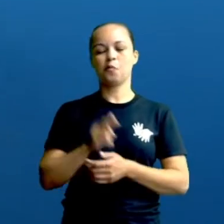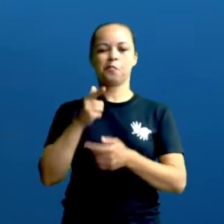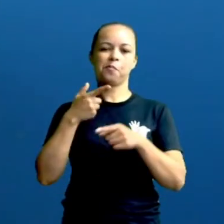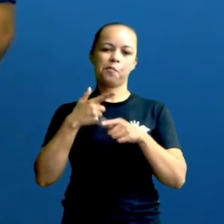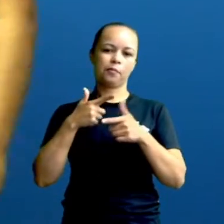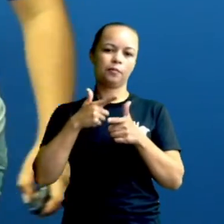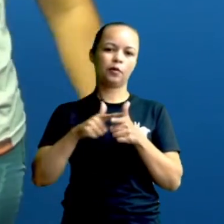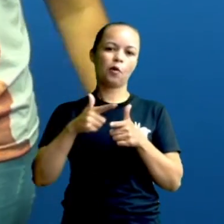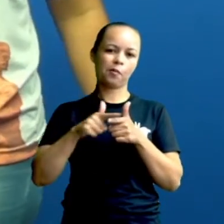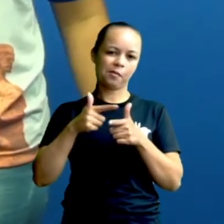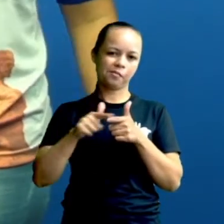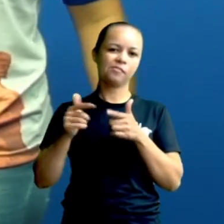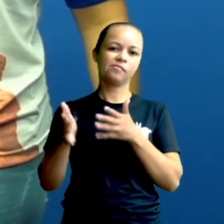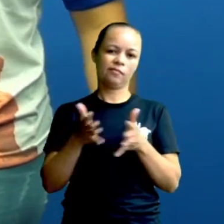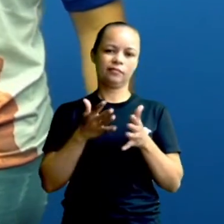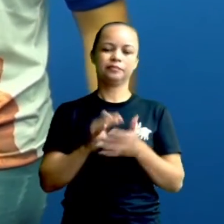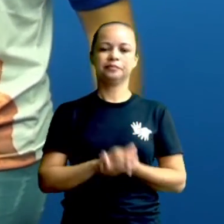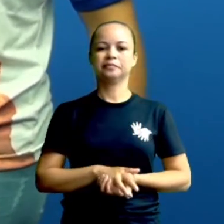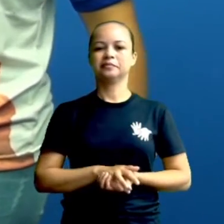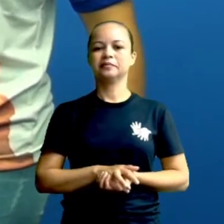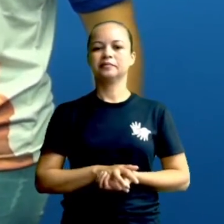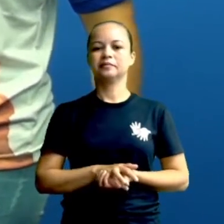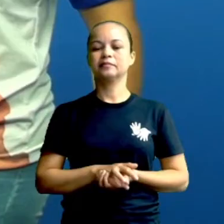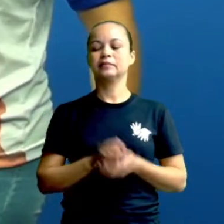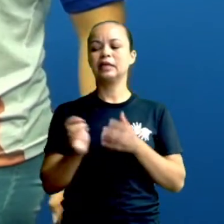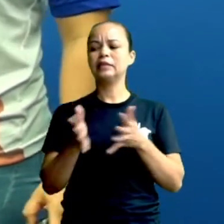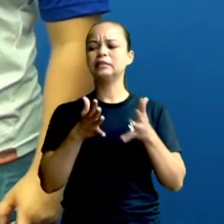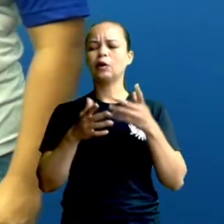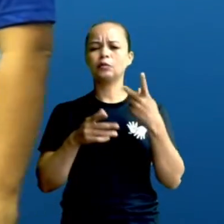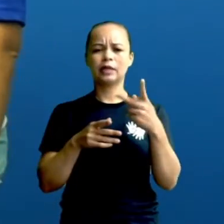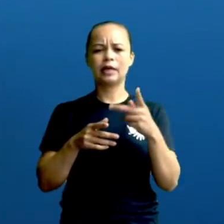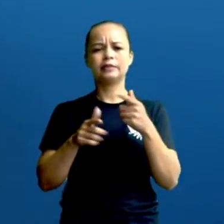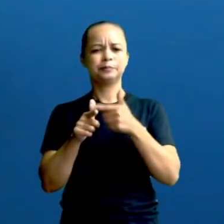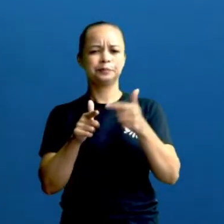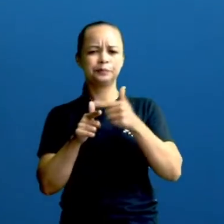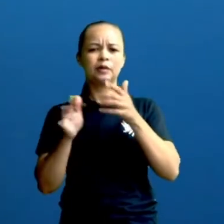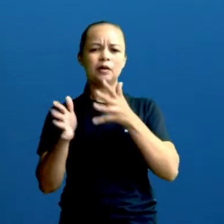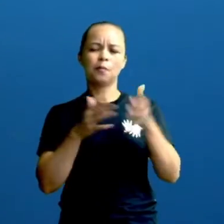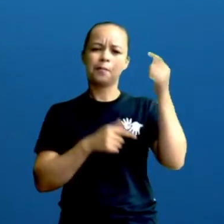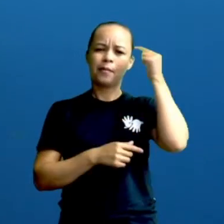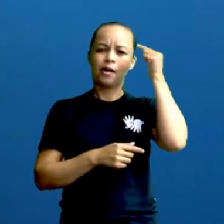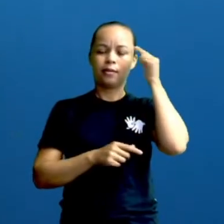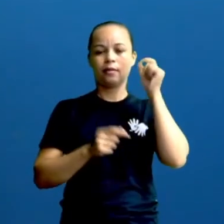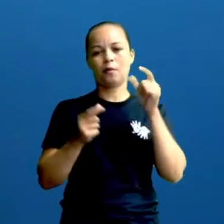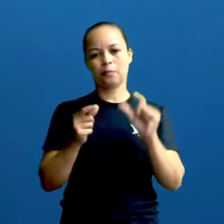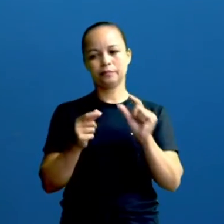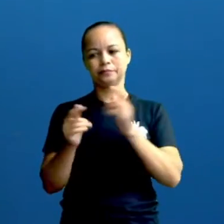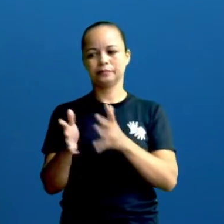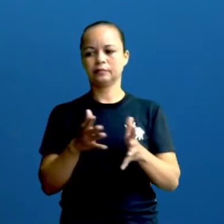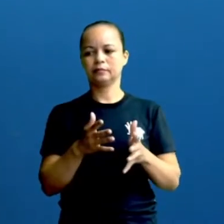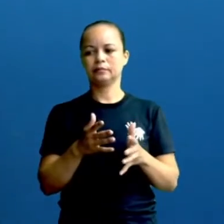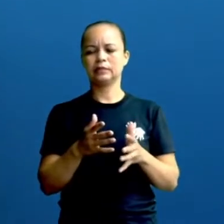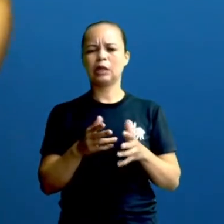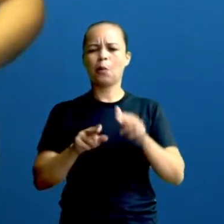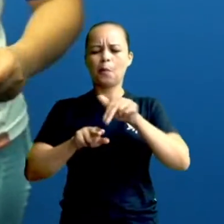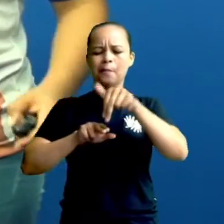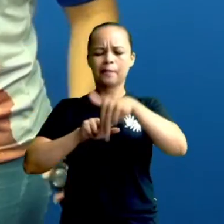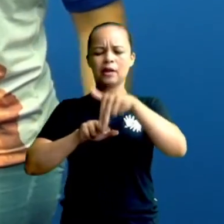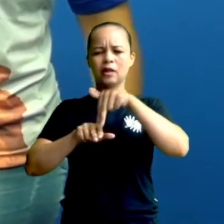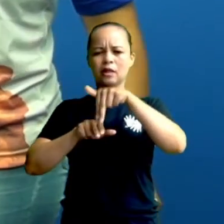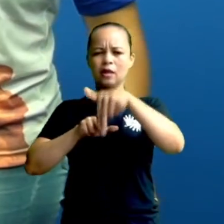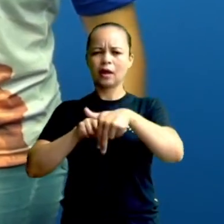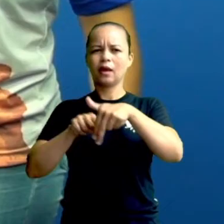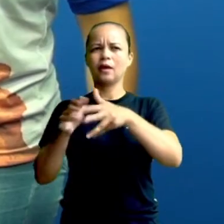Probleminhas. Então, nesses probleminhas, vamos pensar um pouquinho. Então, uma piscina possui